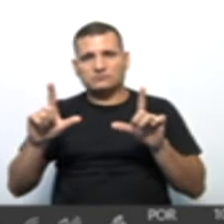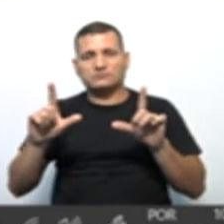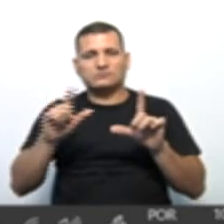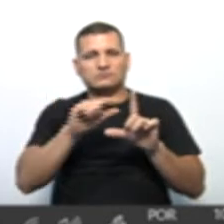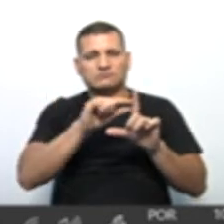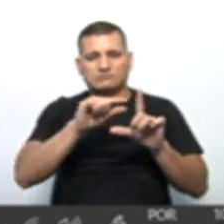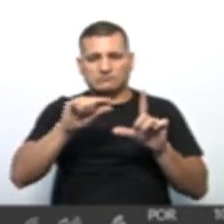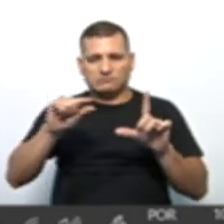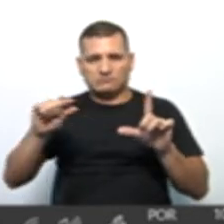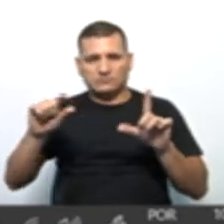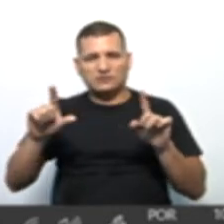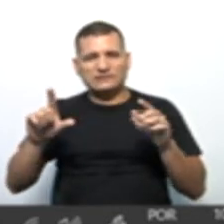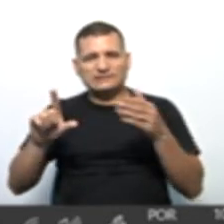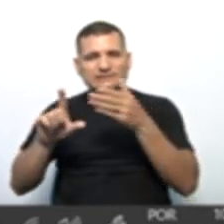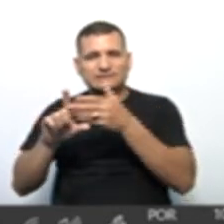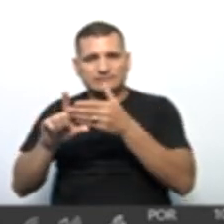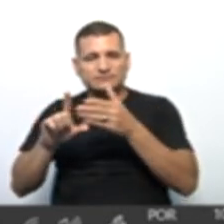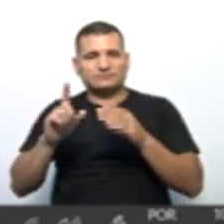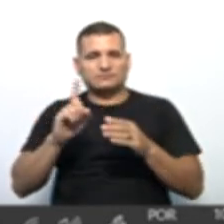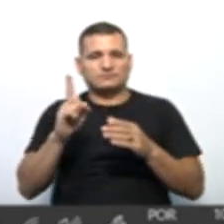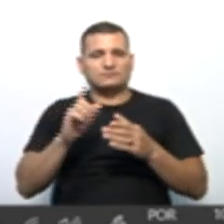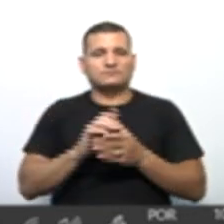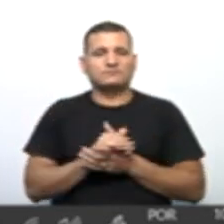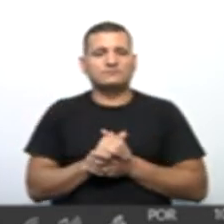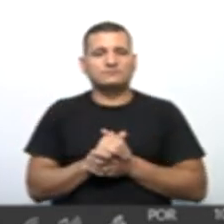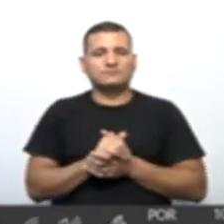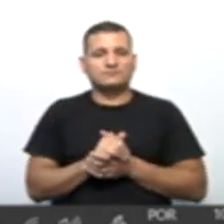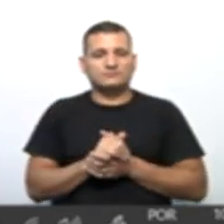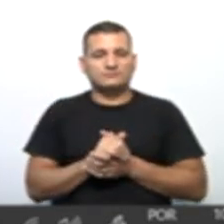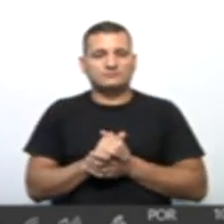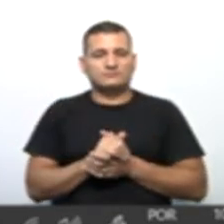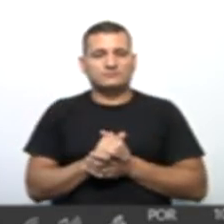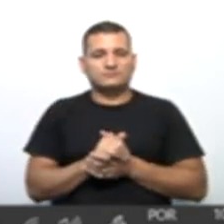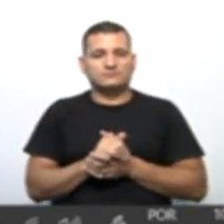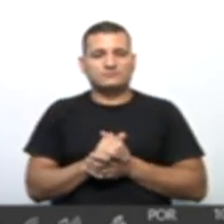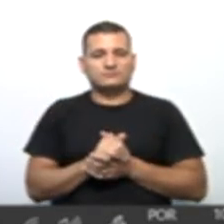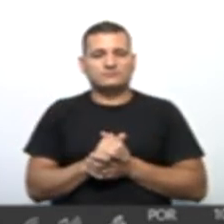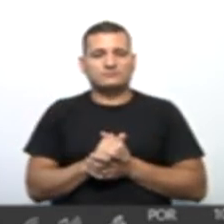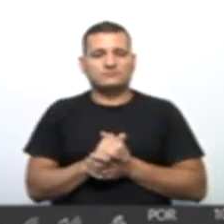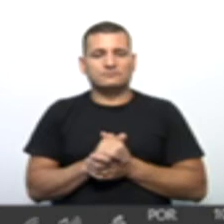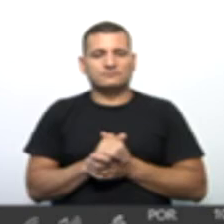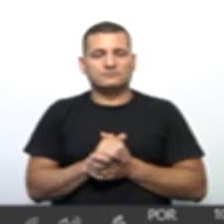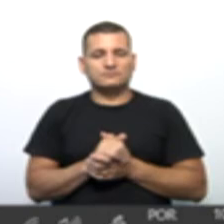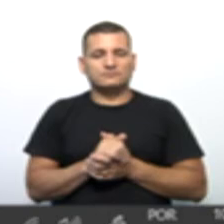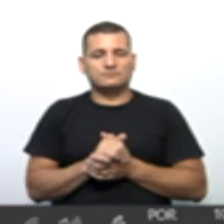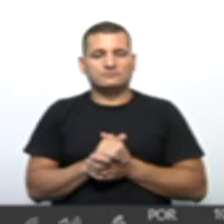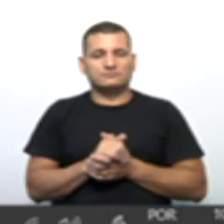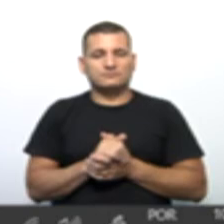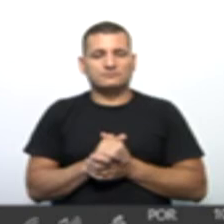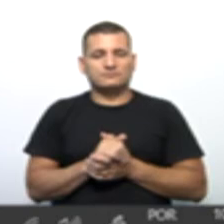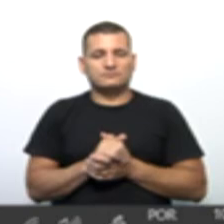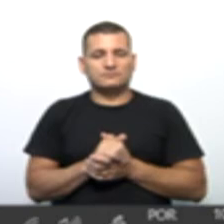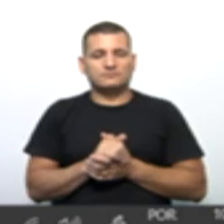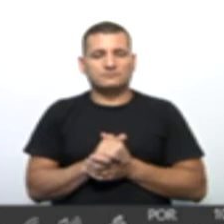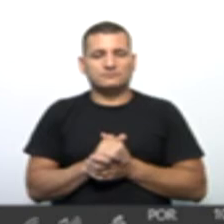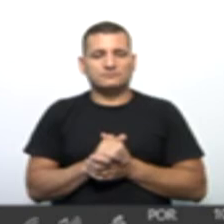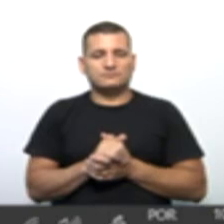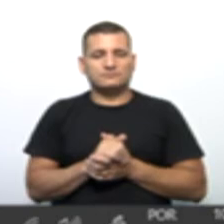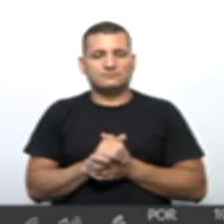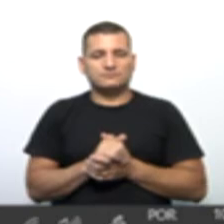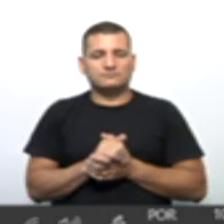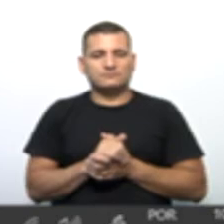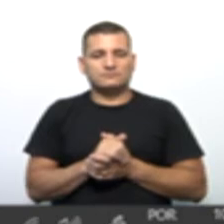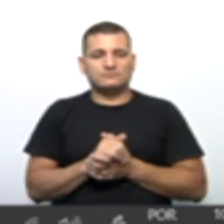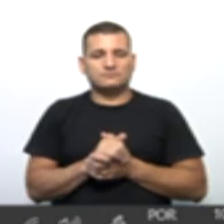frase é chamativa te levando a um link que exatamente é no meio do texto quando a gente